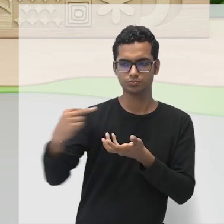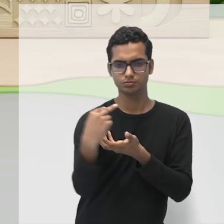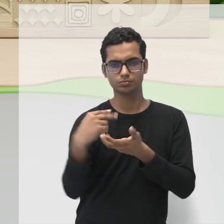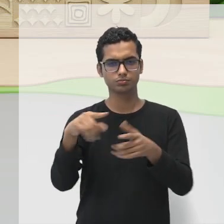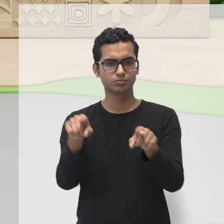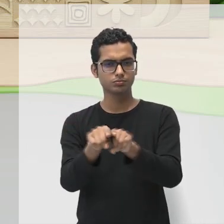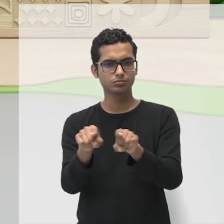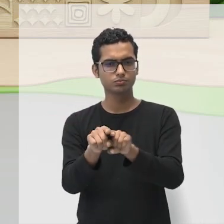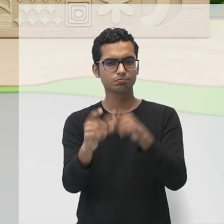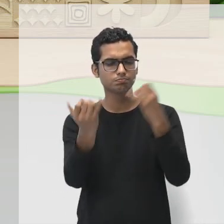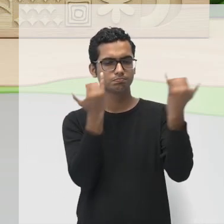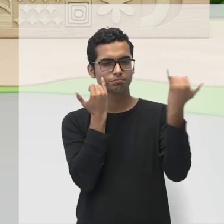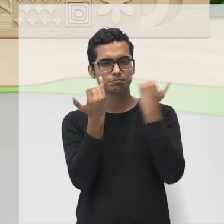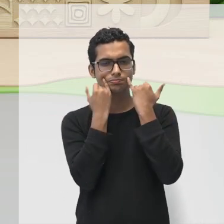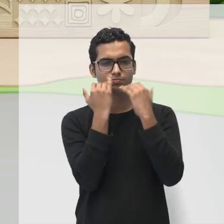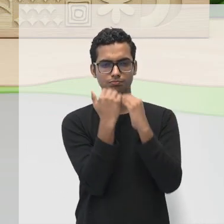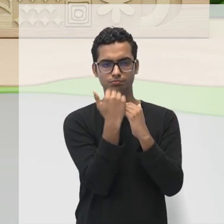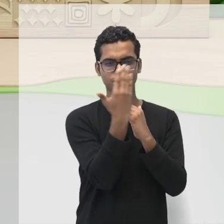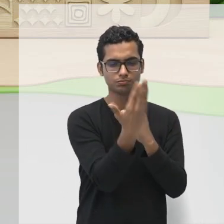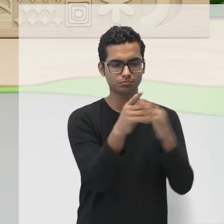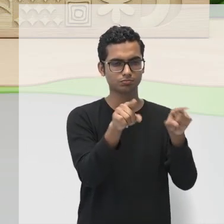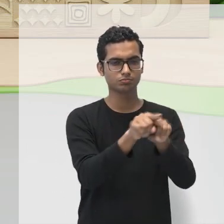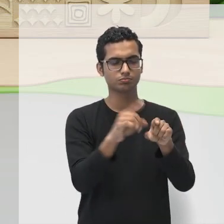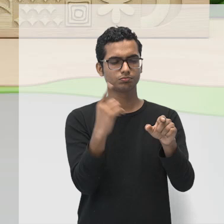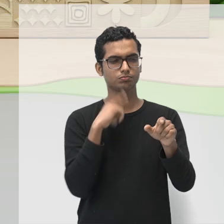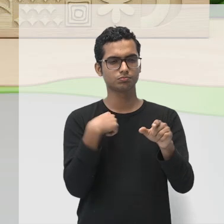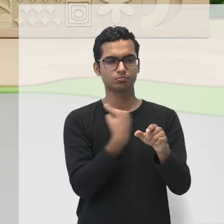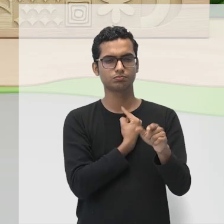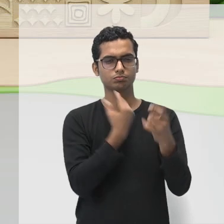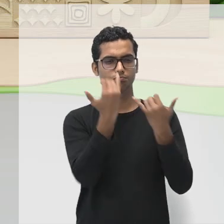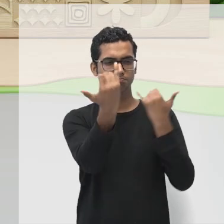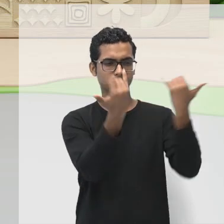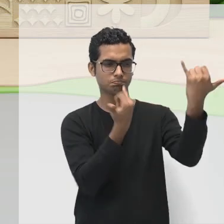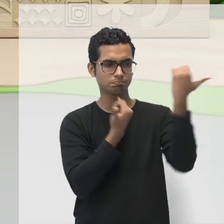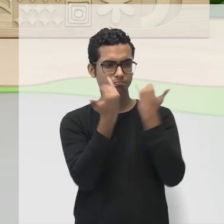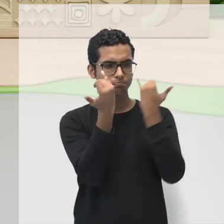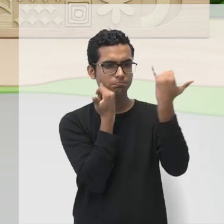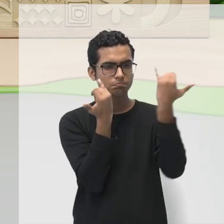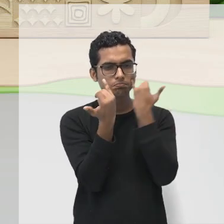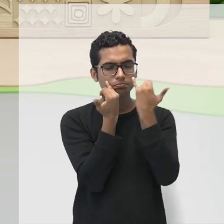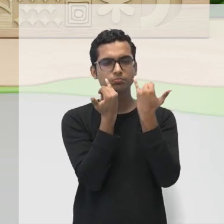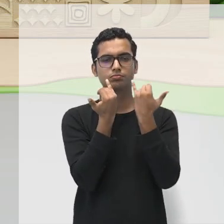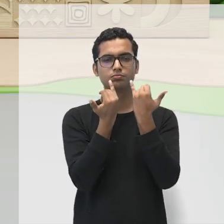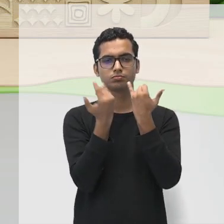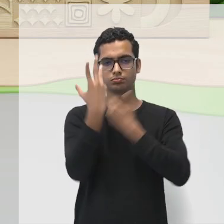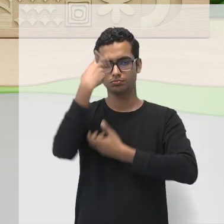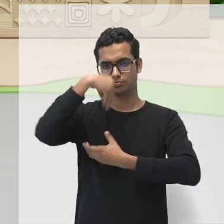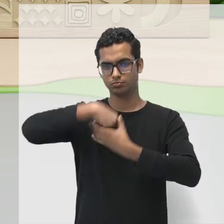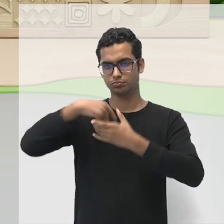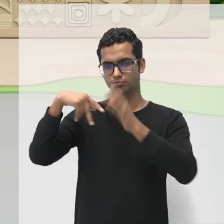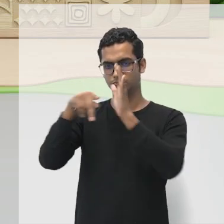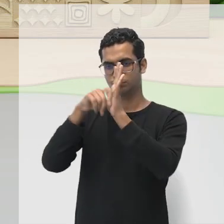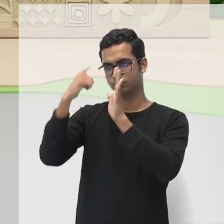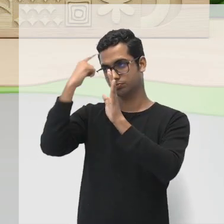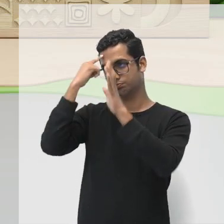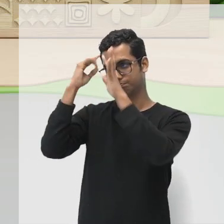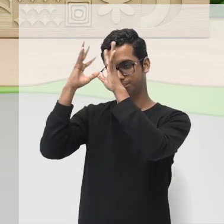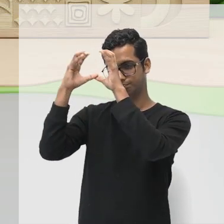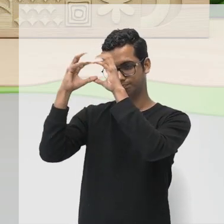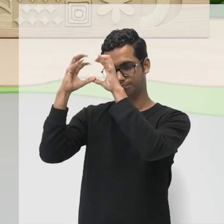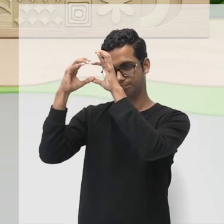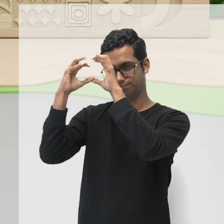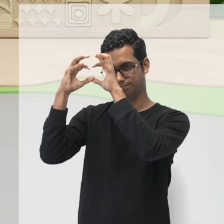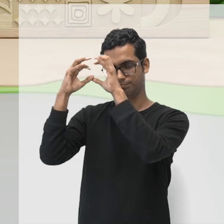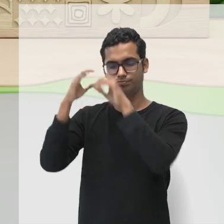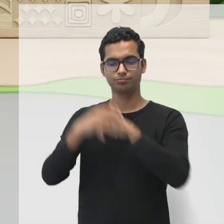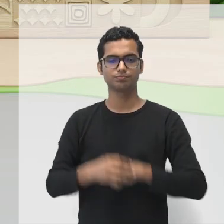as mensagens do mundo externo aonde? No nosso cérebro. Então,